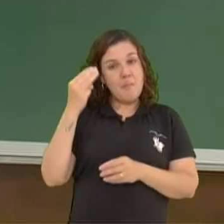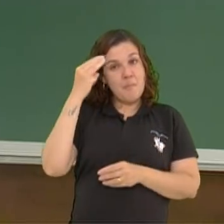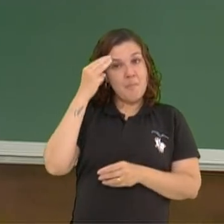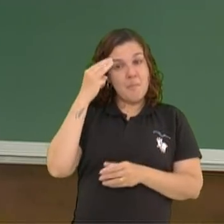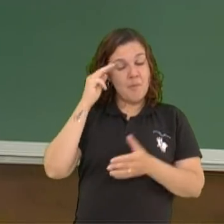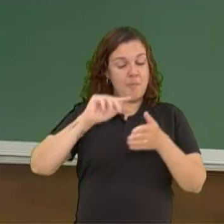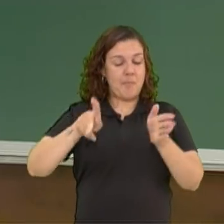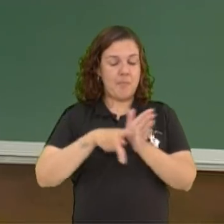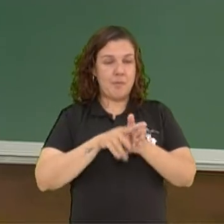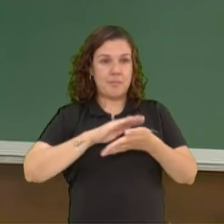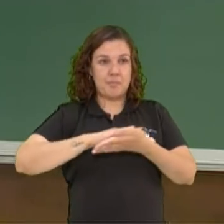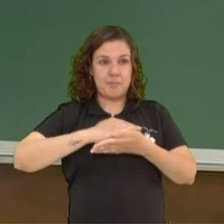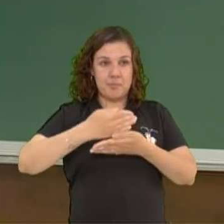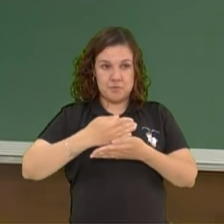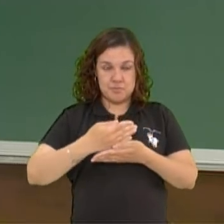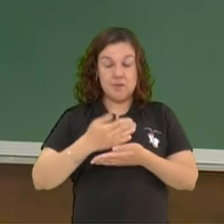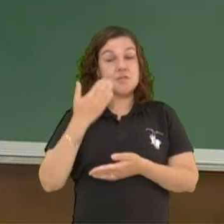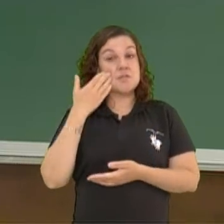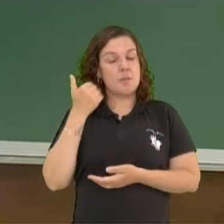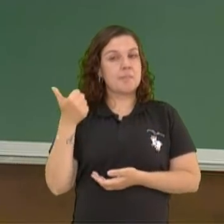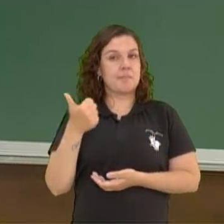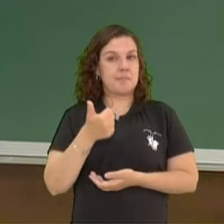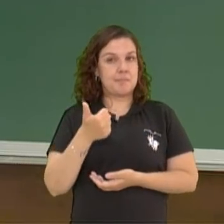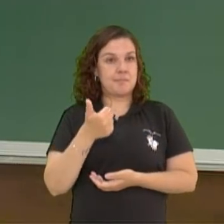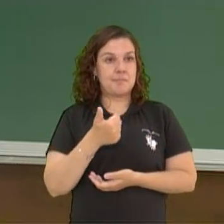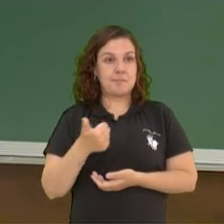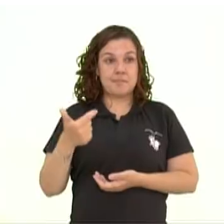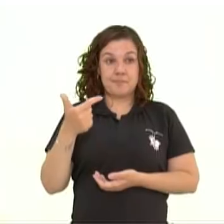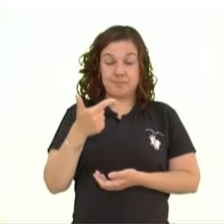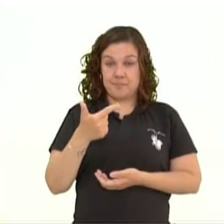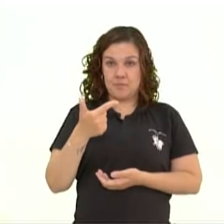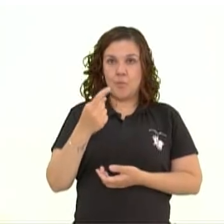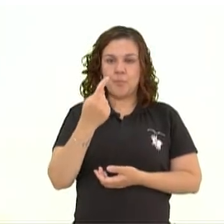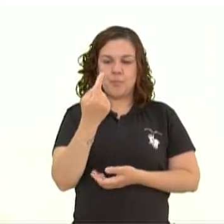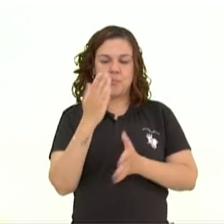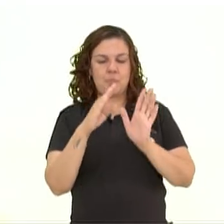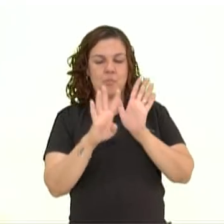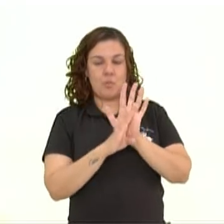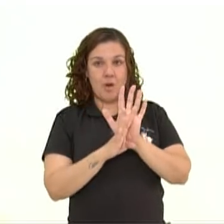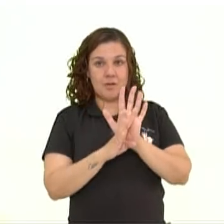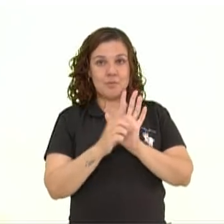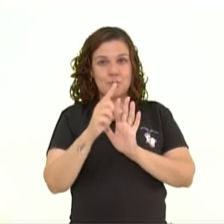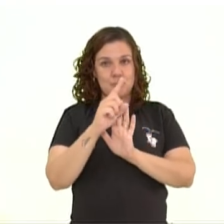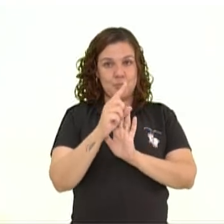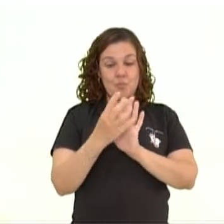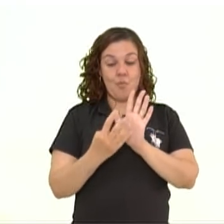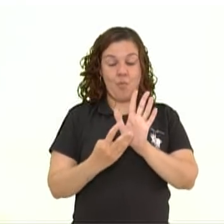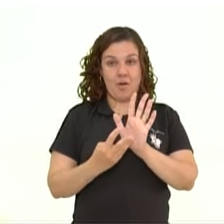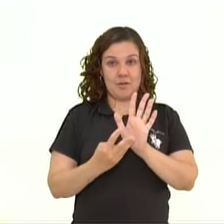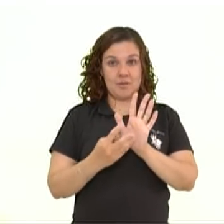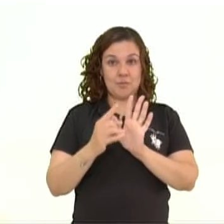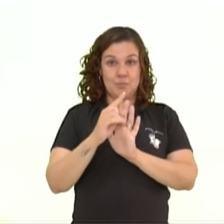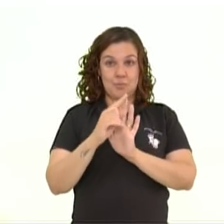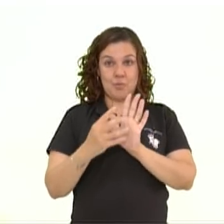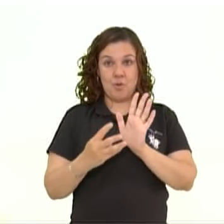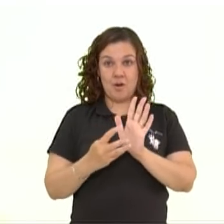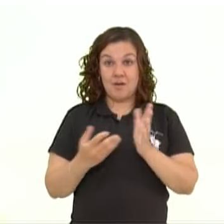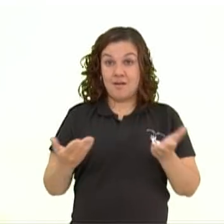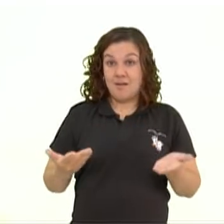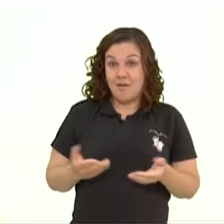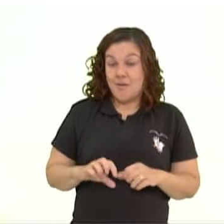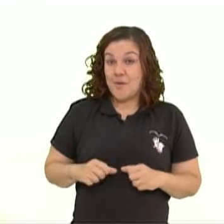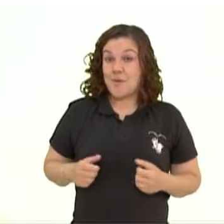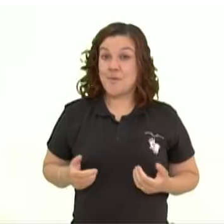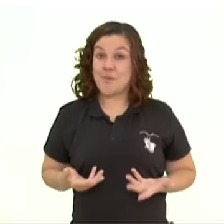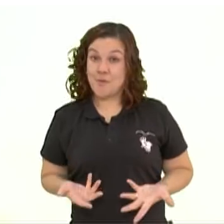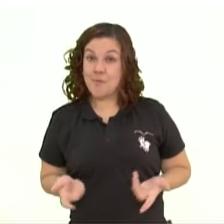nós sabemos da primeira hora e da segunda hora, né? Não é verdade? Que foi 1/4, depois 1/4. E agora, olha só como que a